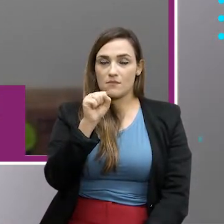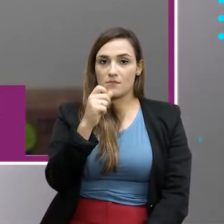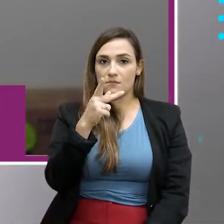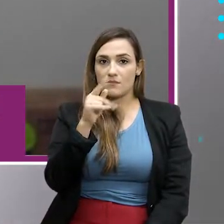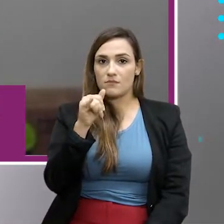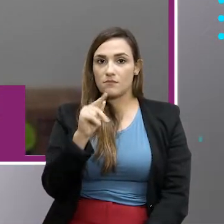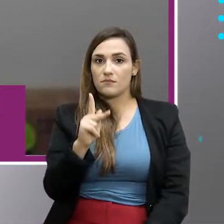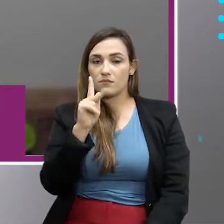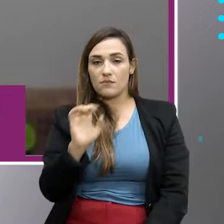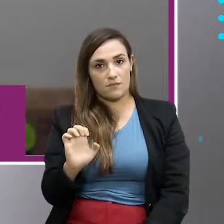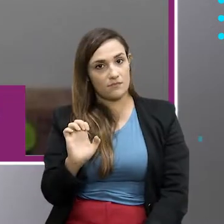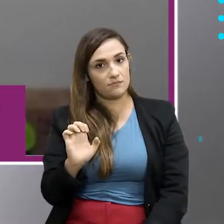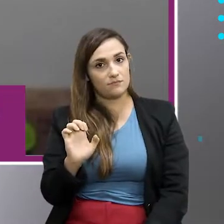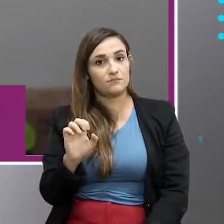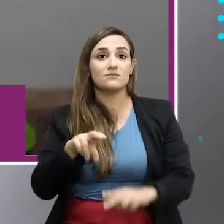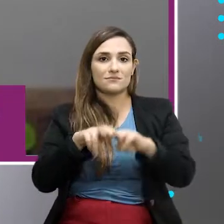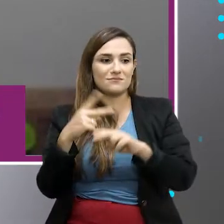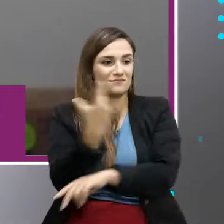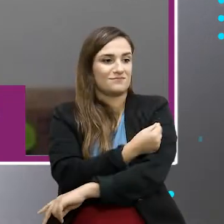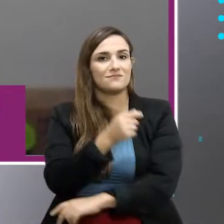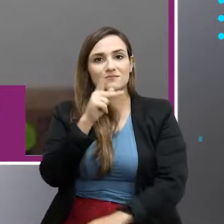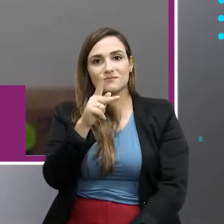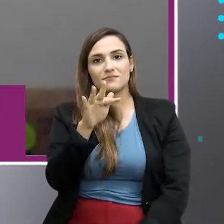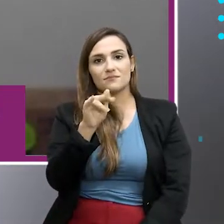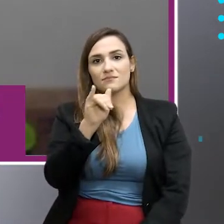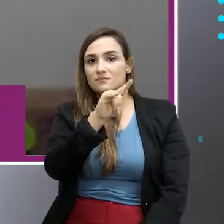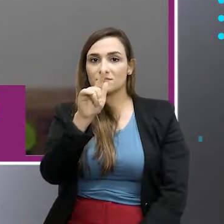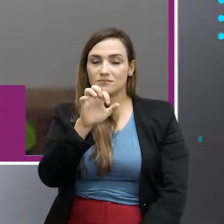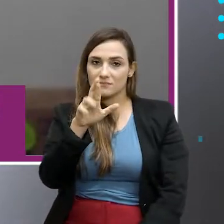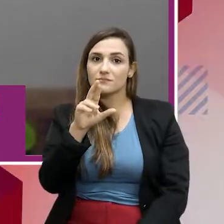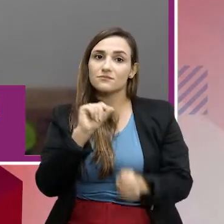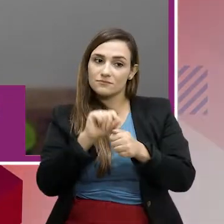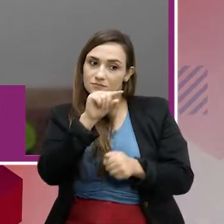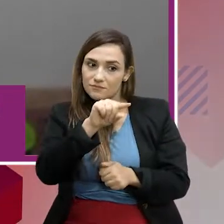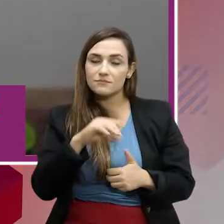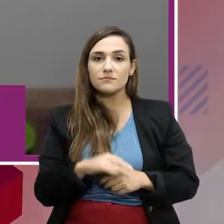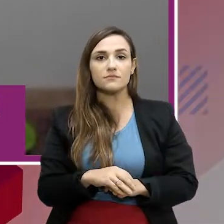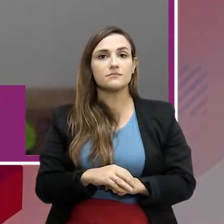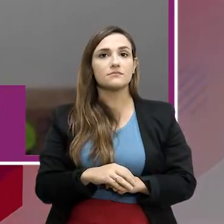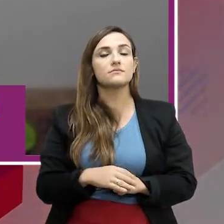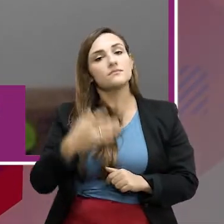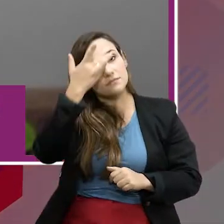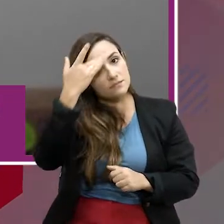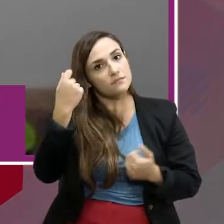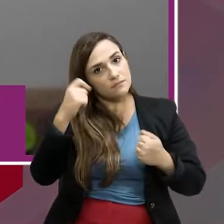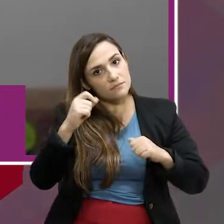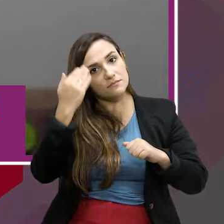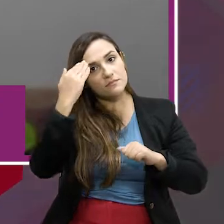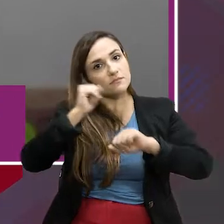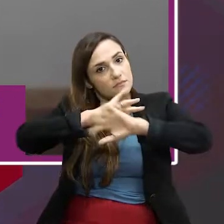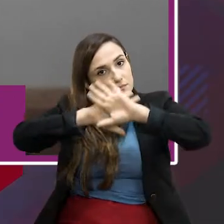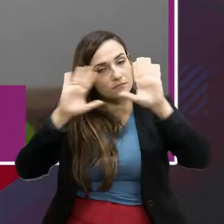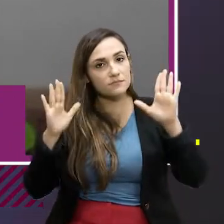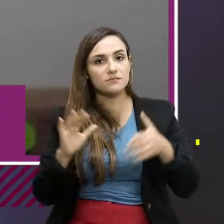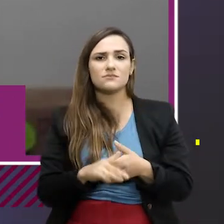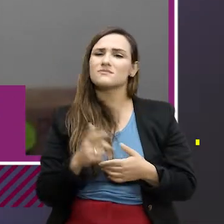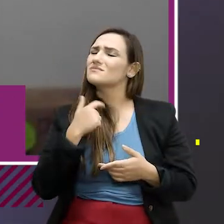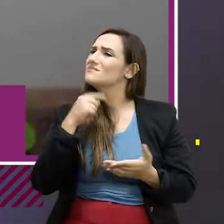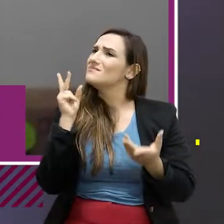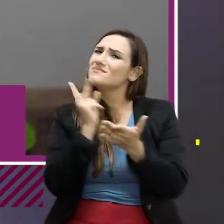isso. Então, a vacina da Pfizer faz isso. Então, a gente precisa realmente que as